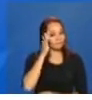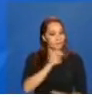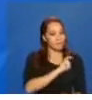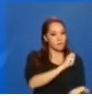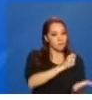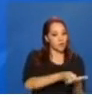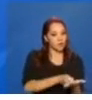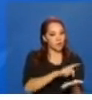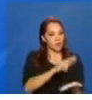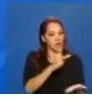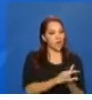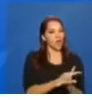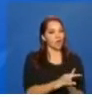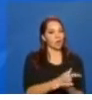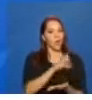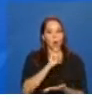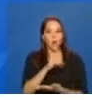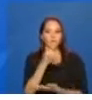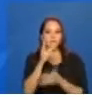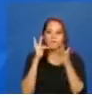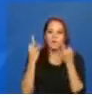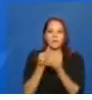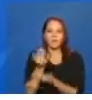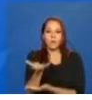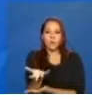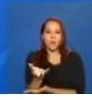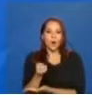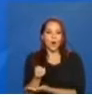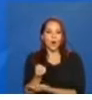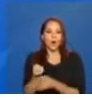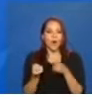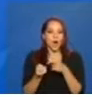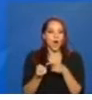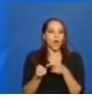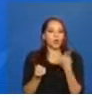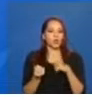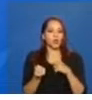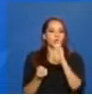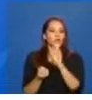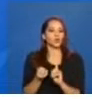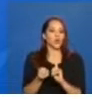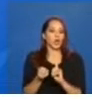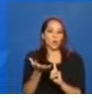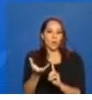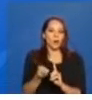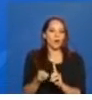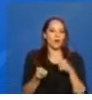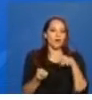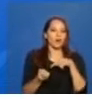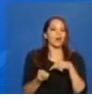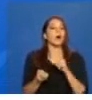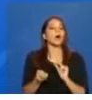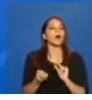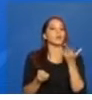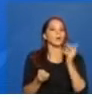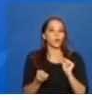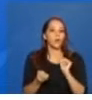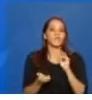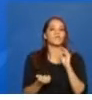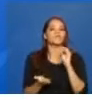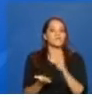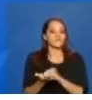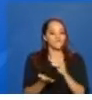pagamento equivocado, uma família que receba o recurso sem ter o direito, isso vai resultar numa falta